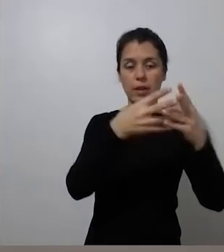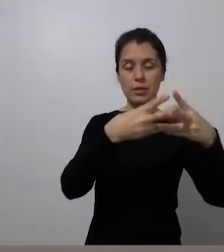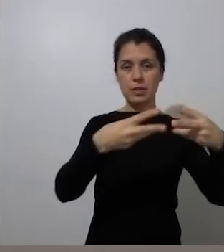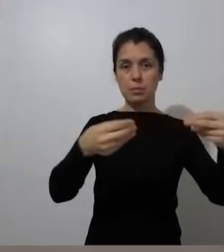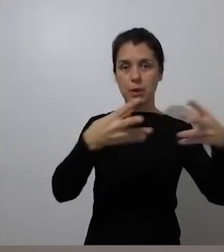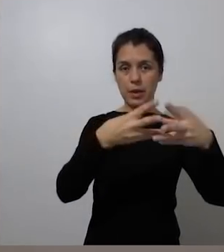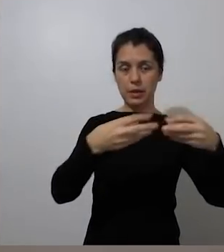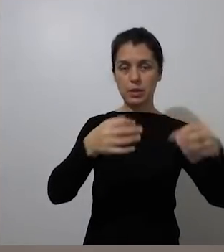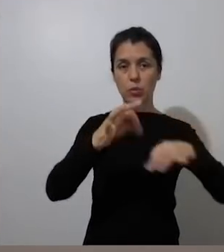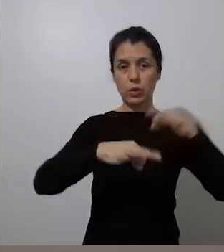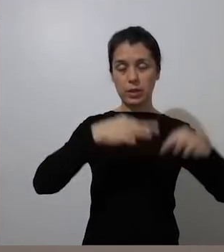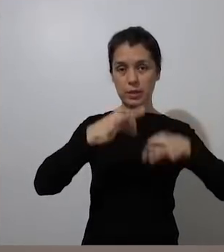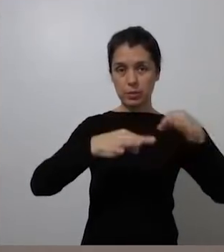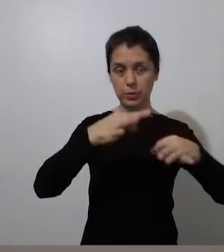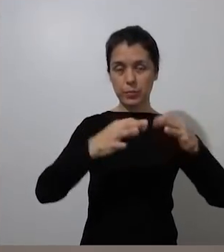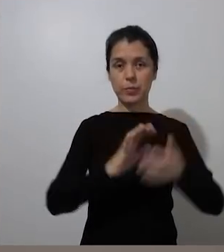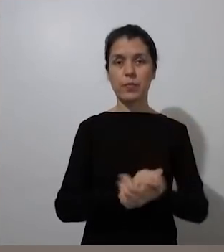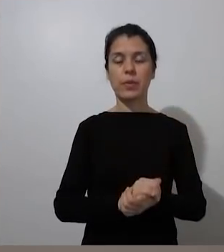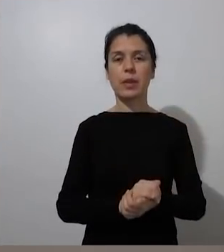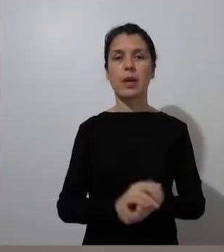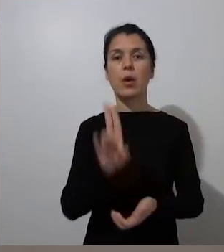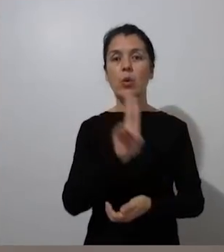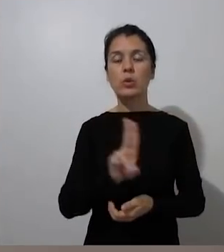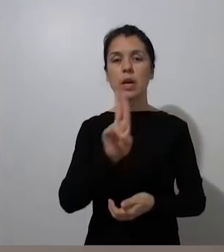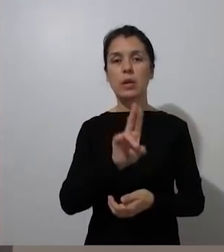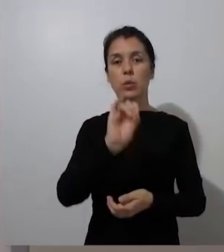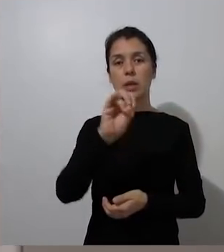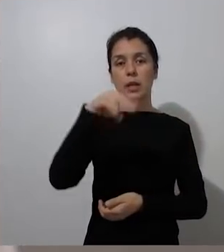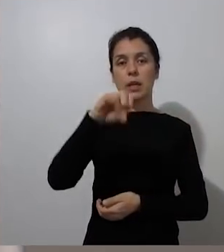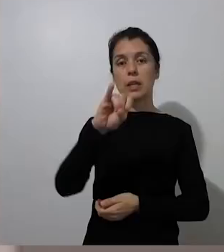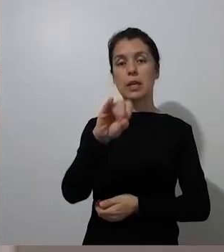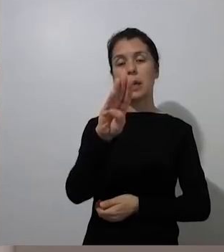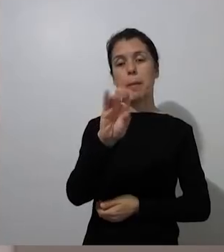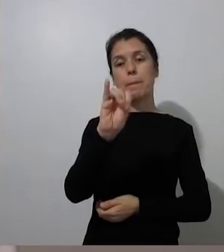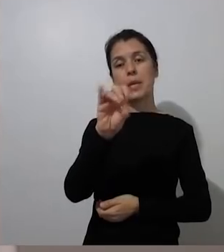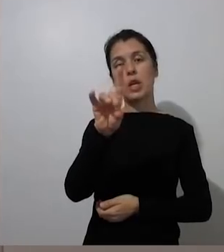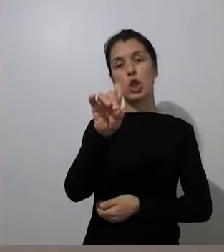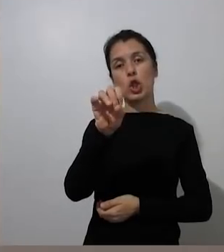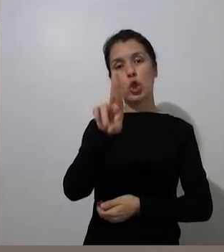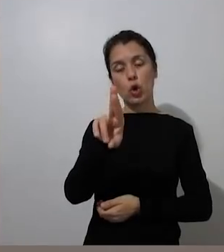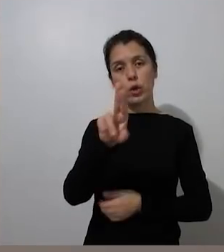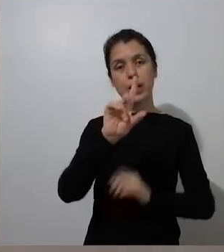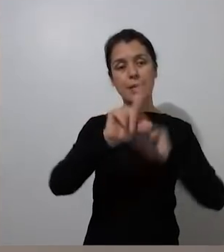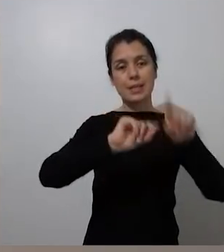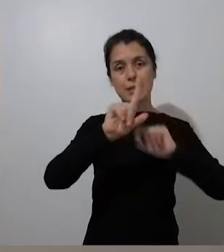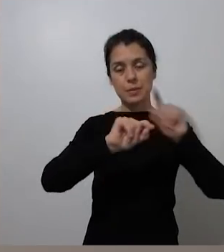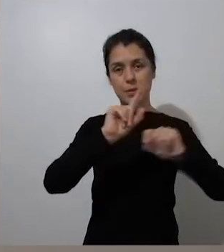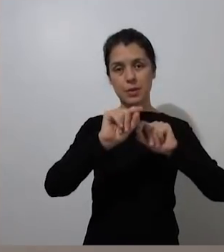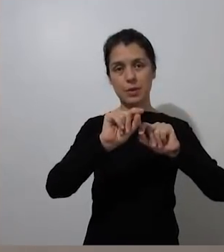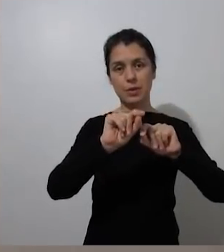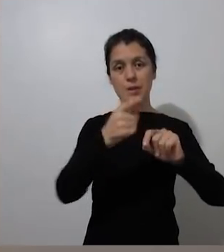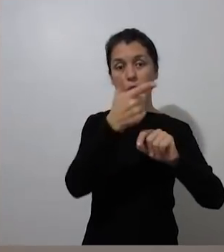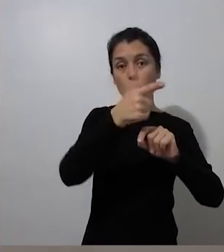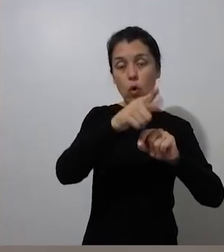momento que ela se dissipa naturalmente no organismo. Então, por isso que ele é chamado inibidor seletivo porque ele